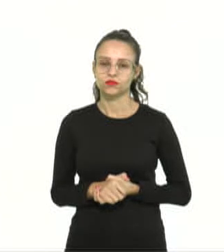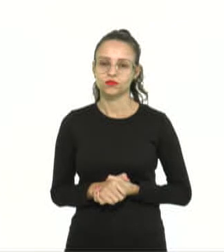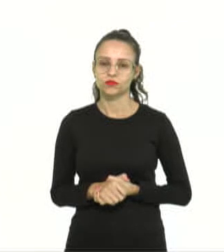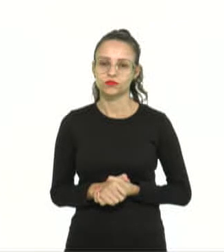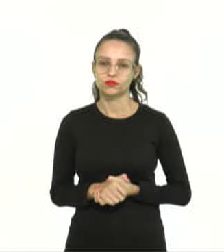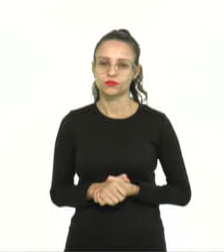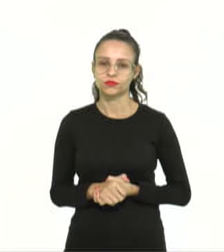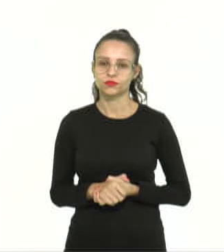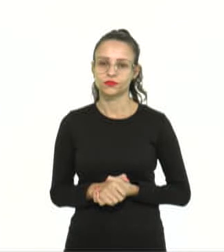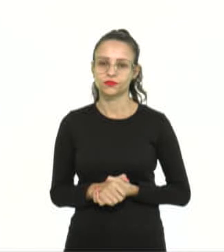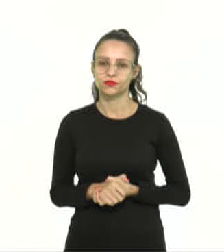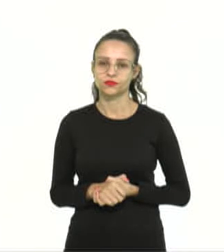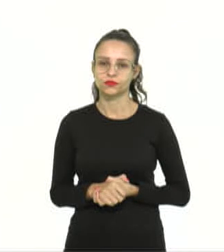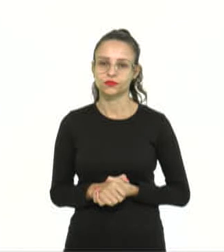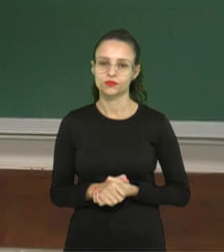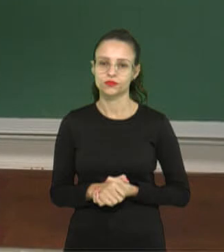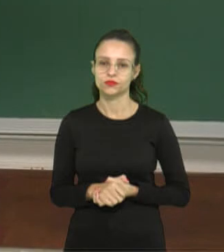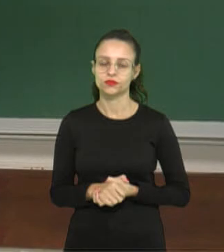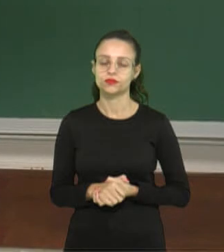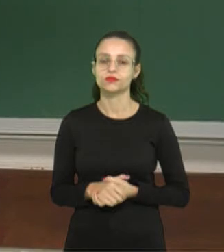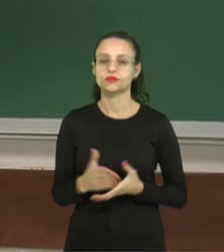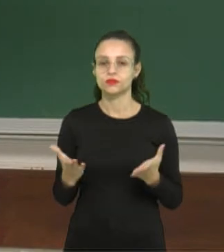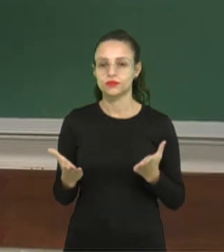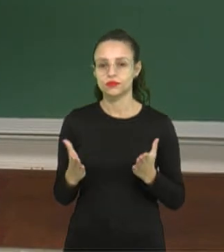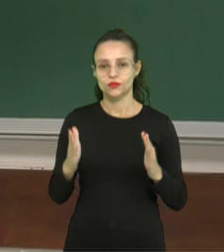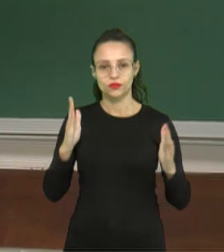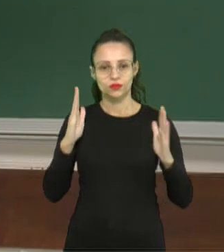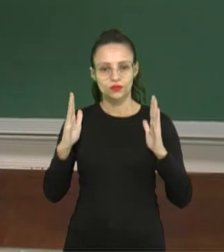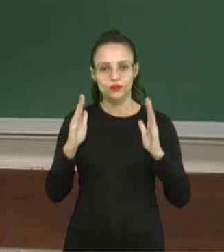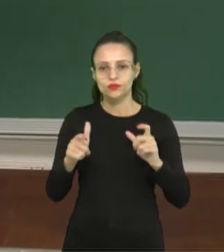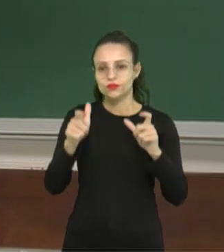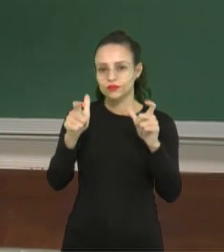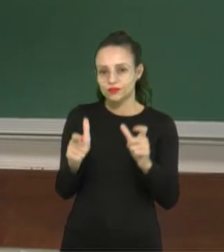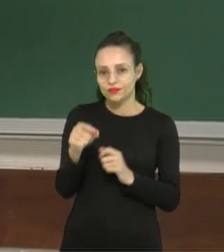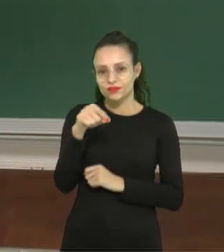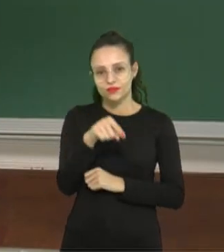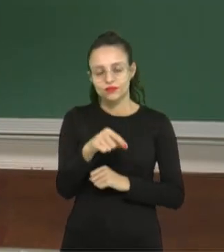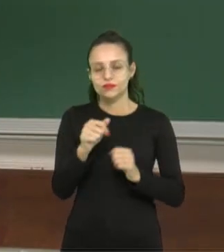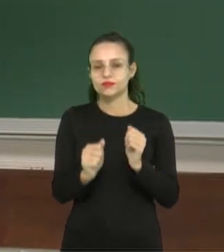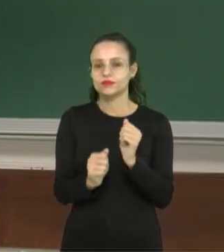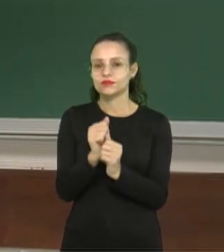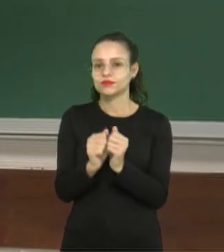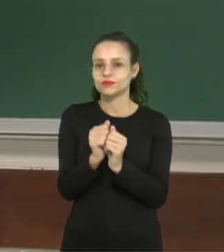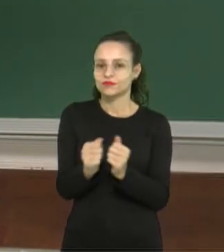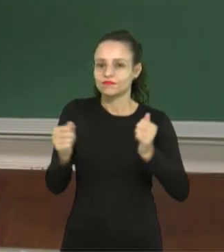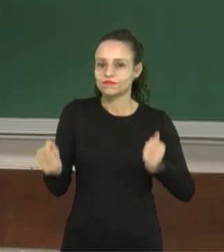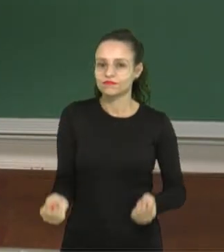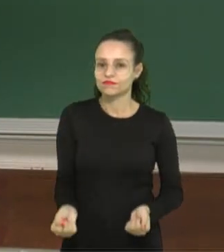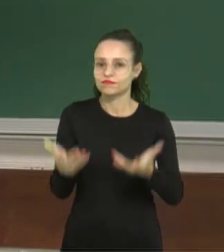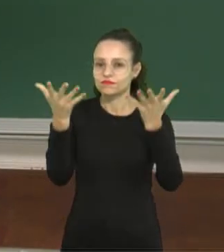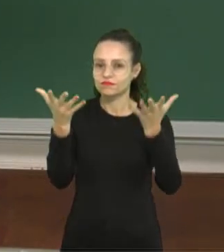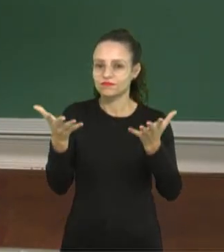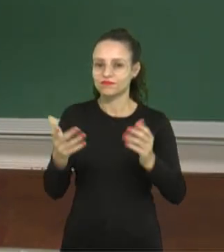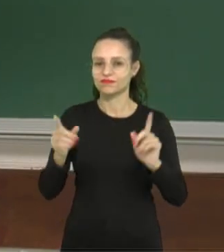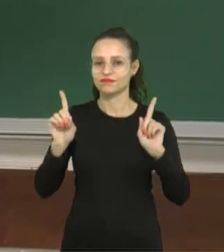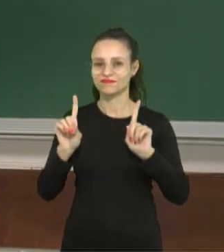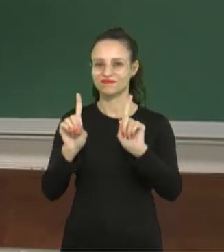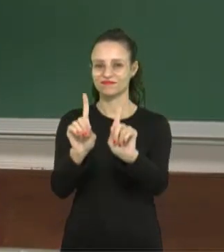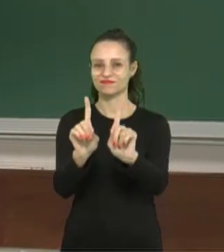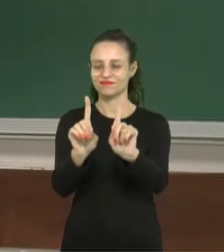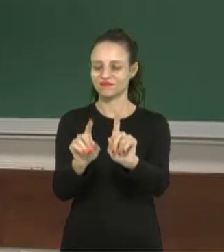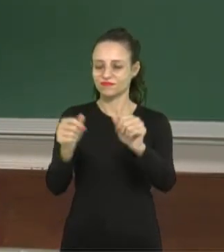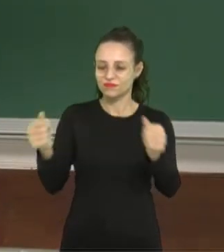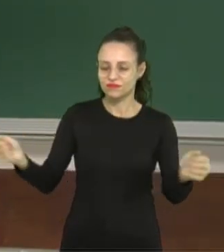que tenham hijos. Então, em uma determinada região, eles jogam arroz, né, nos noivos para que eles tenham